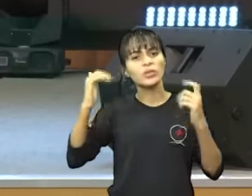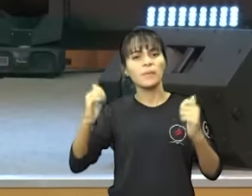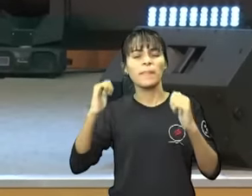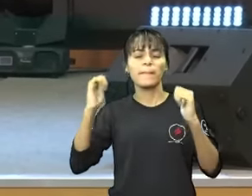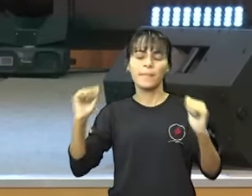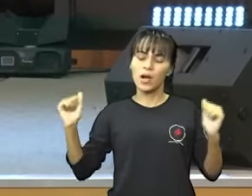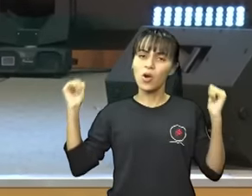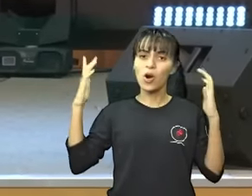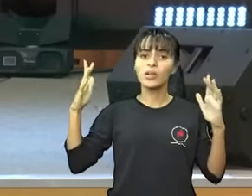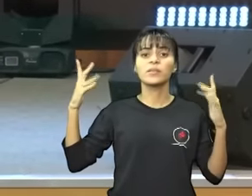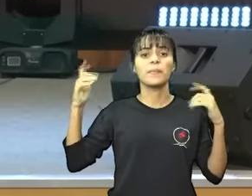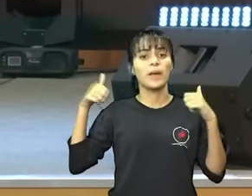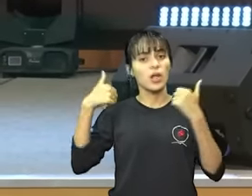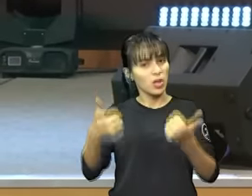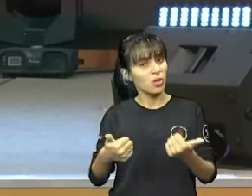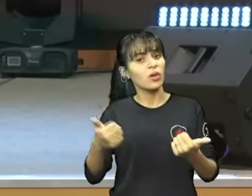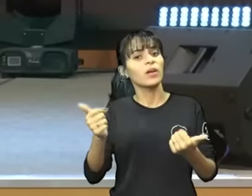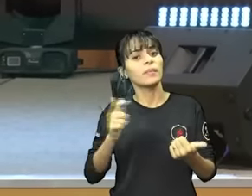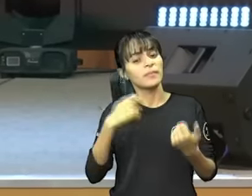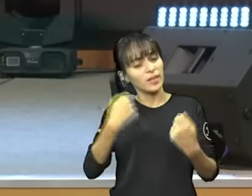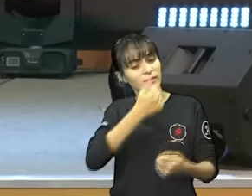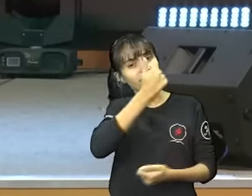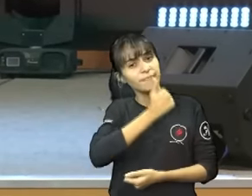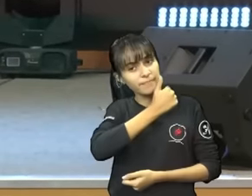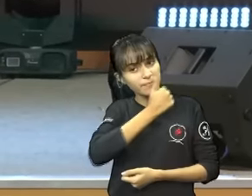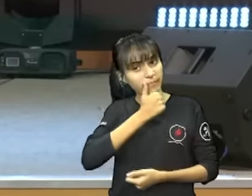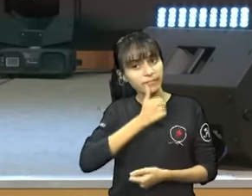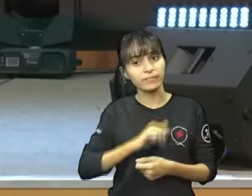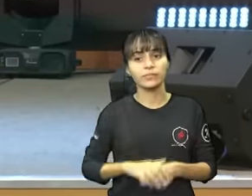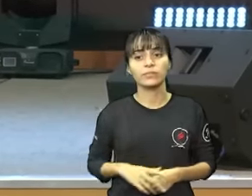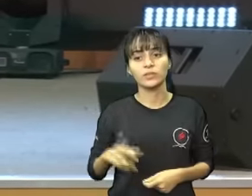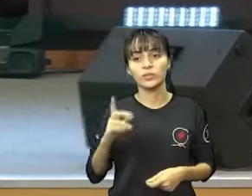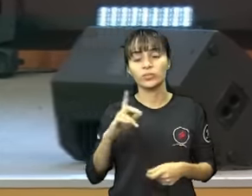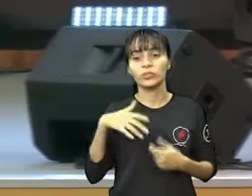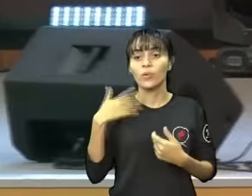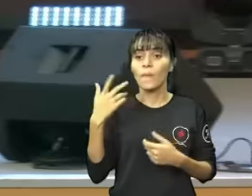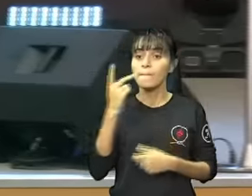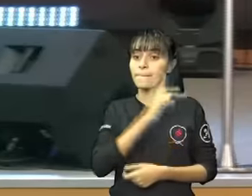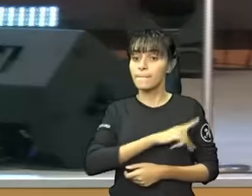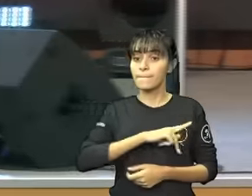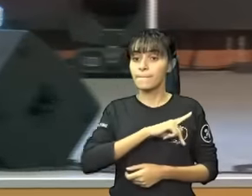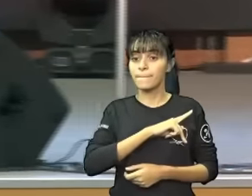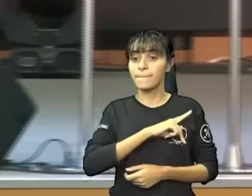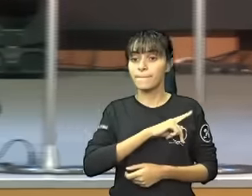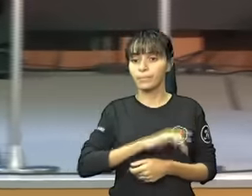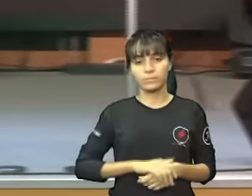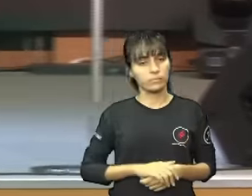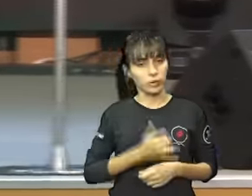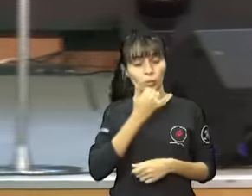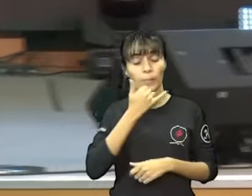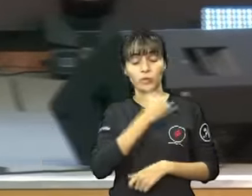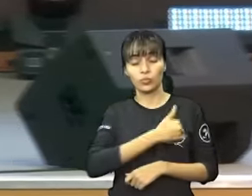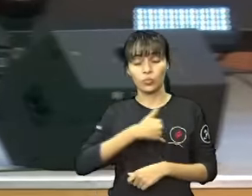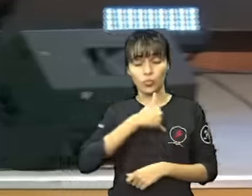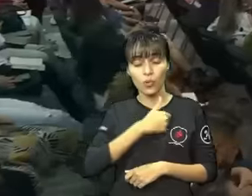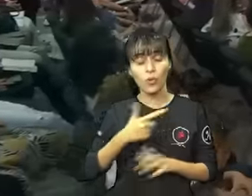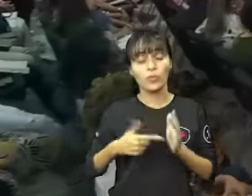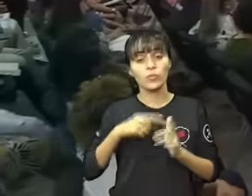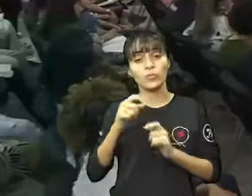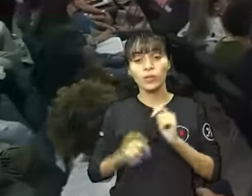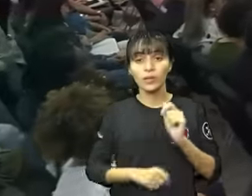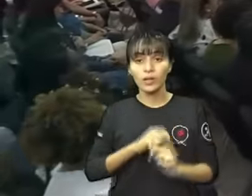melhores na vida tem que pagar preço meu querido Quando o apóstolo João em 1ª João 3 2 dias